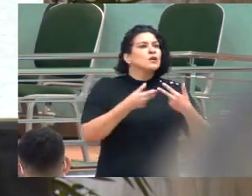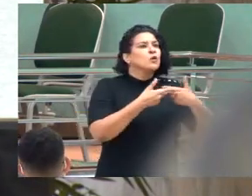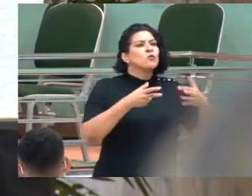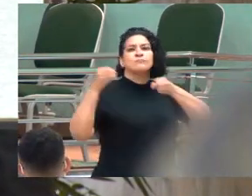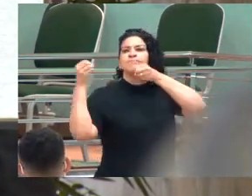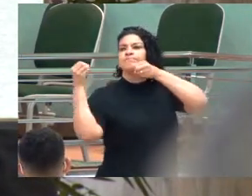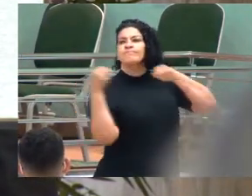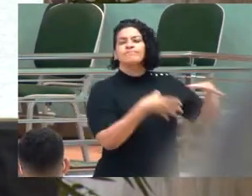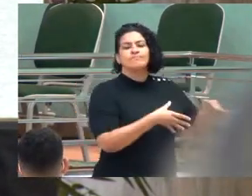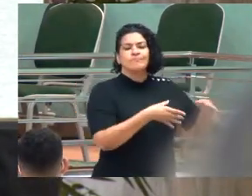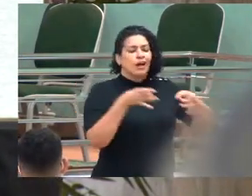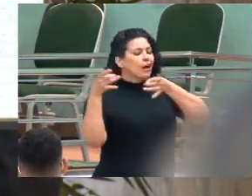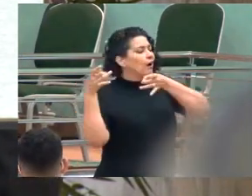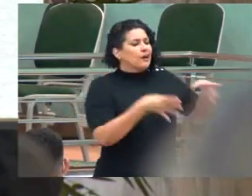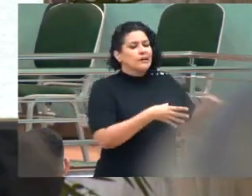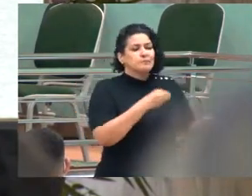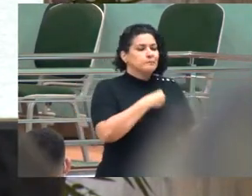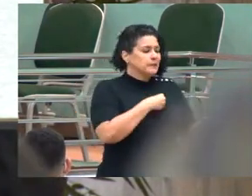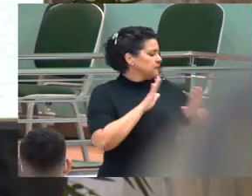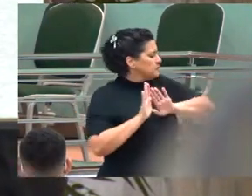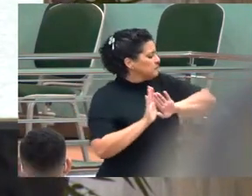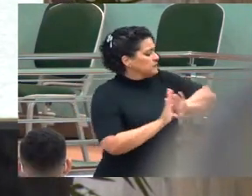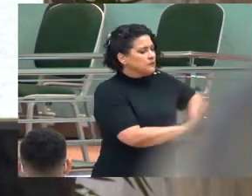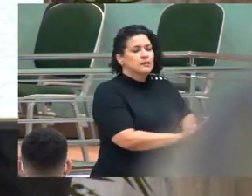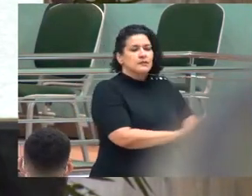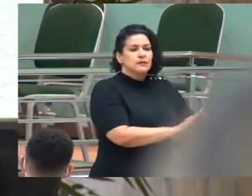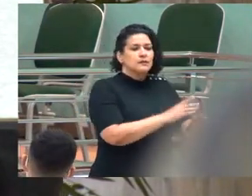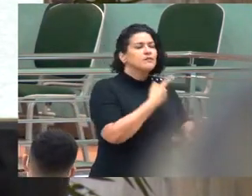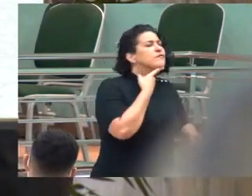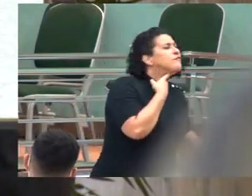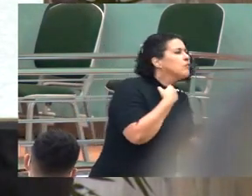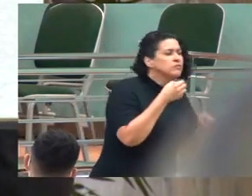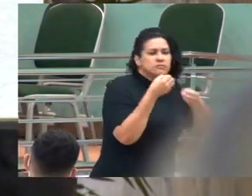viver única e exclusivamente para o eterno e todo-poderoso.